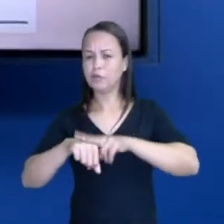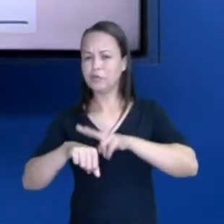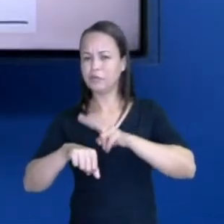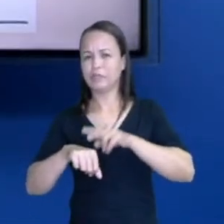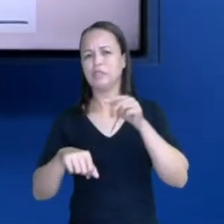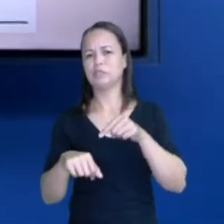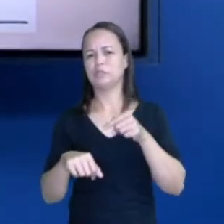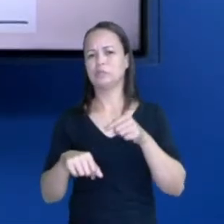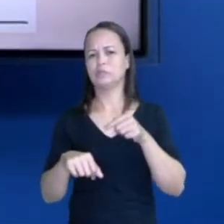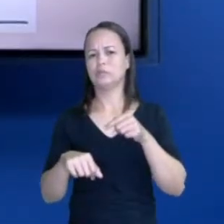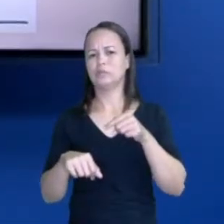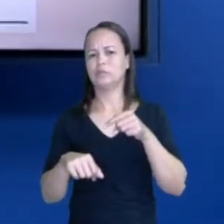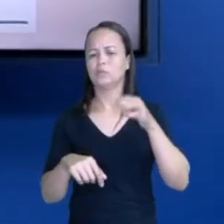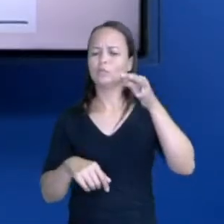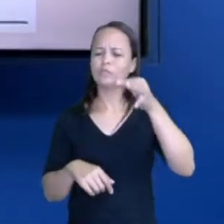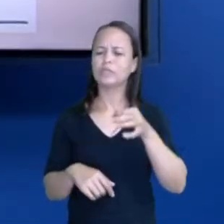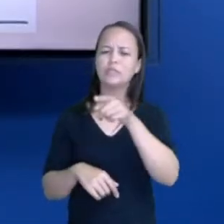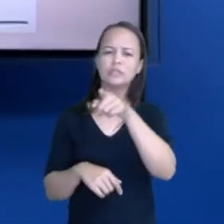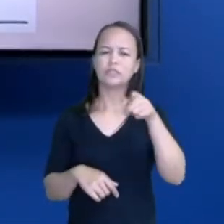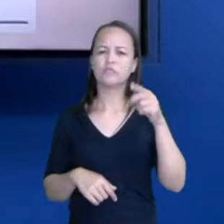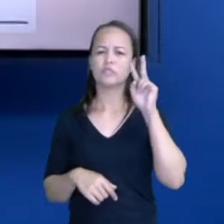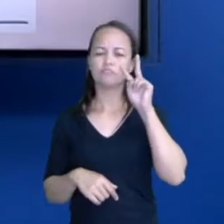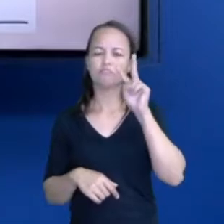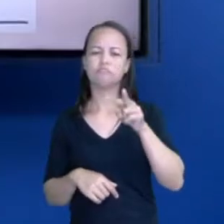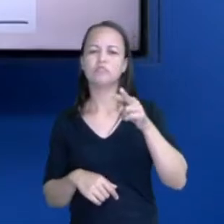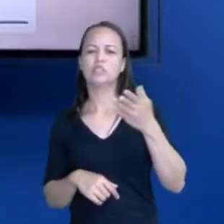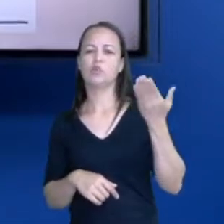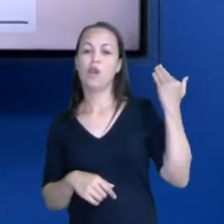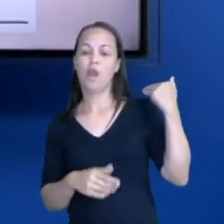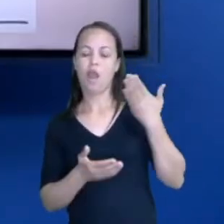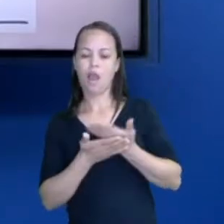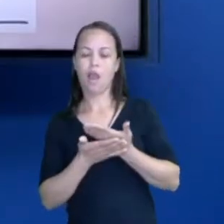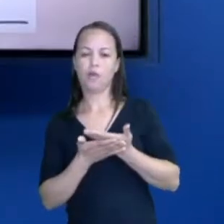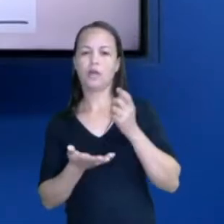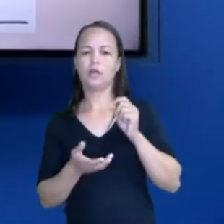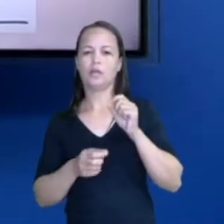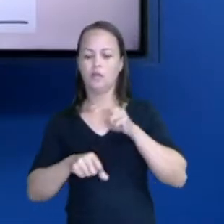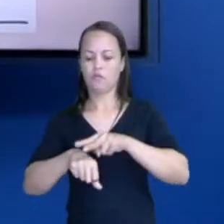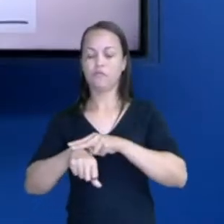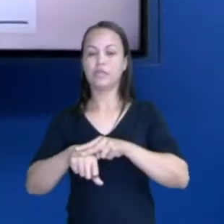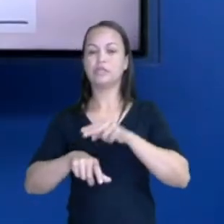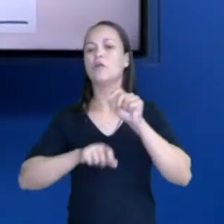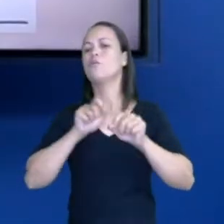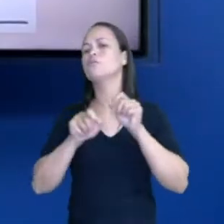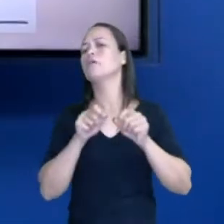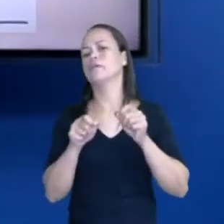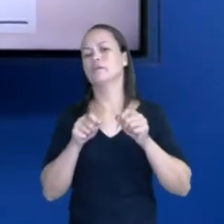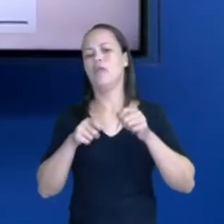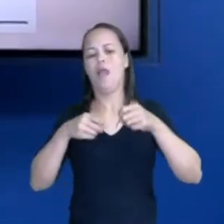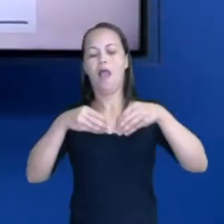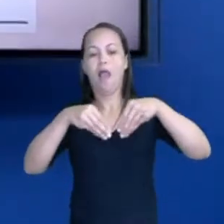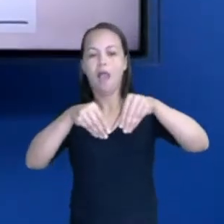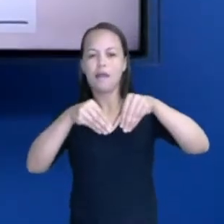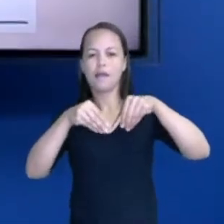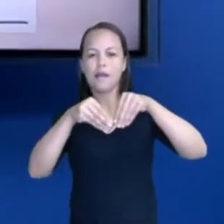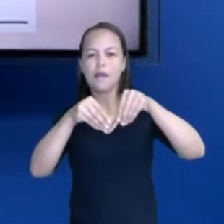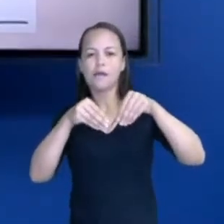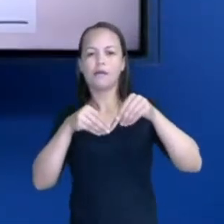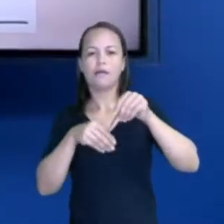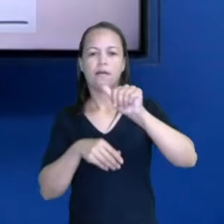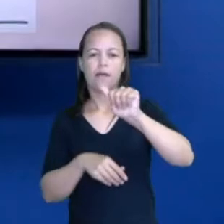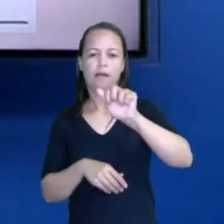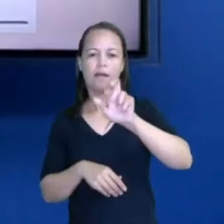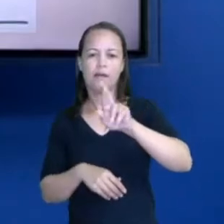última aula, vocês viram que um dos constituintes do vidro é a areia. Por incrível que pareça, a